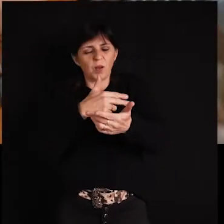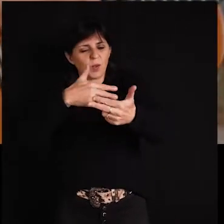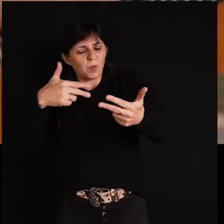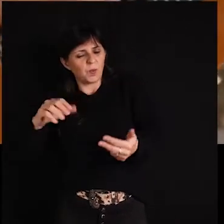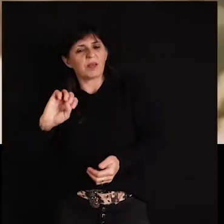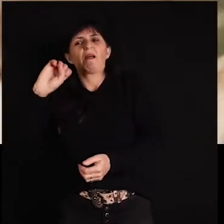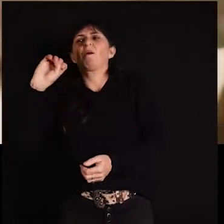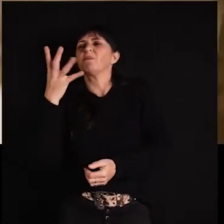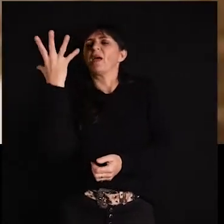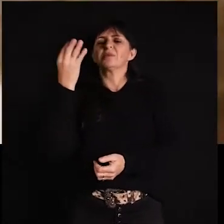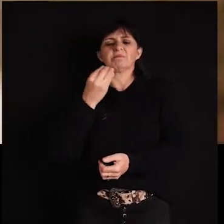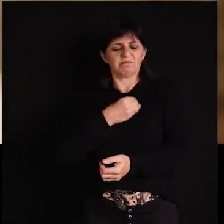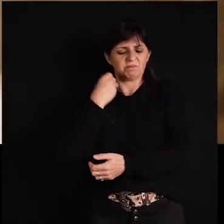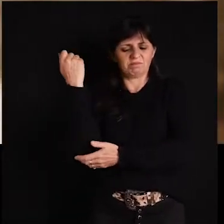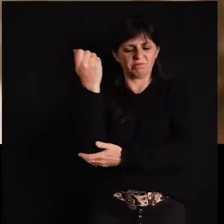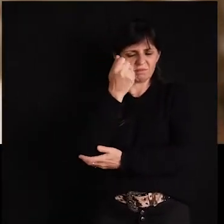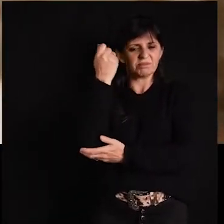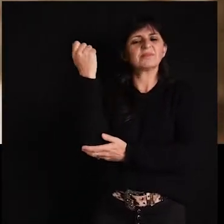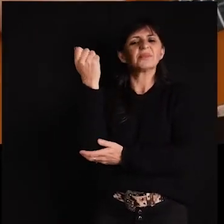fruto galponeiro.